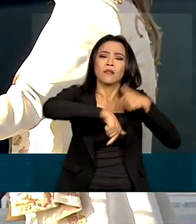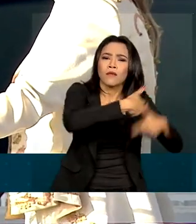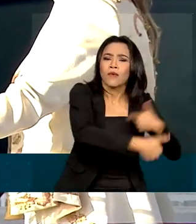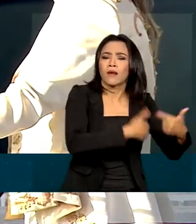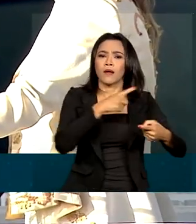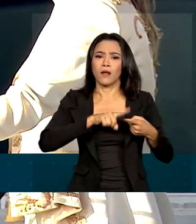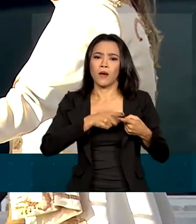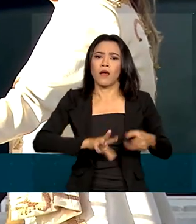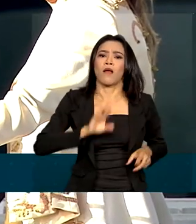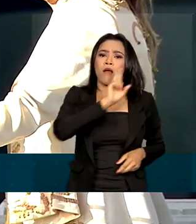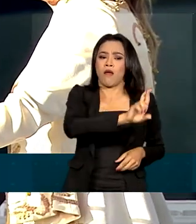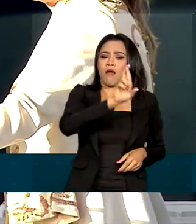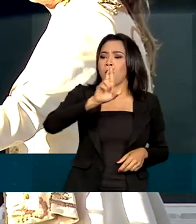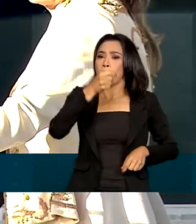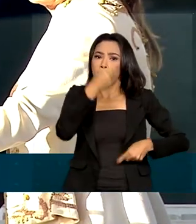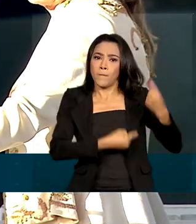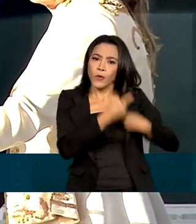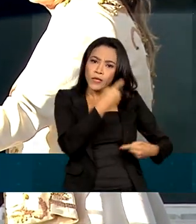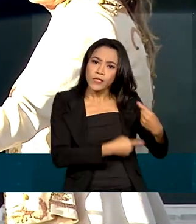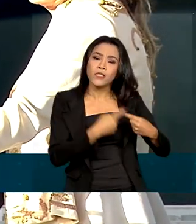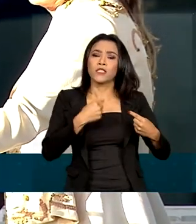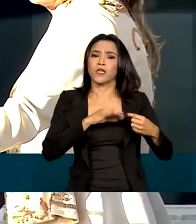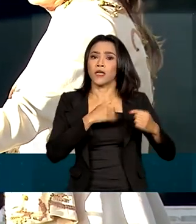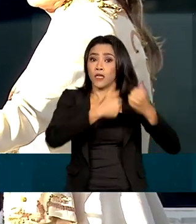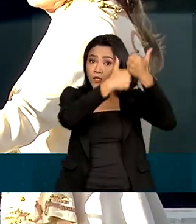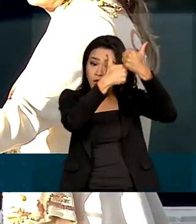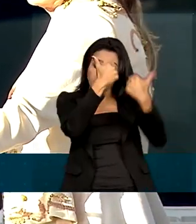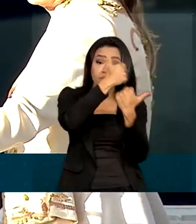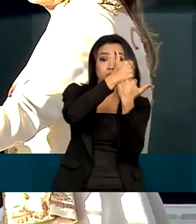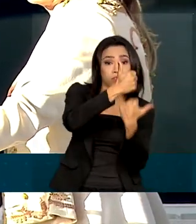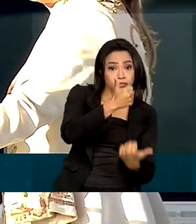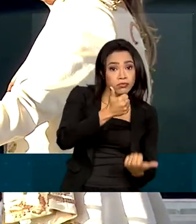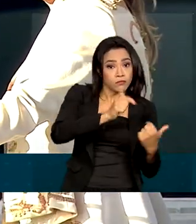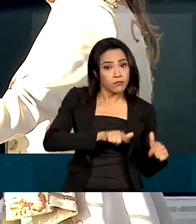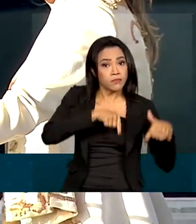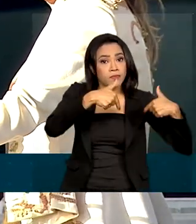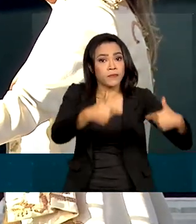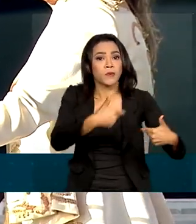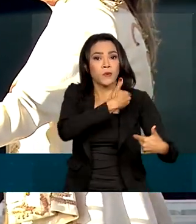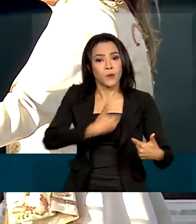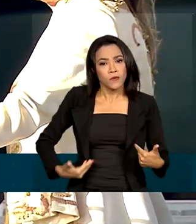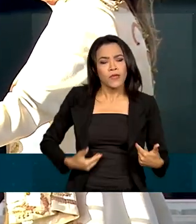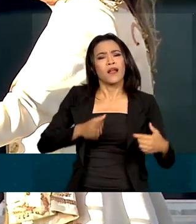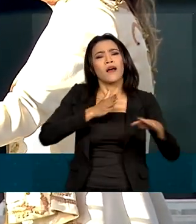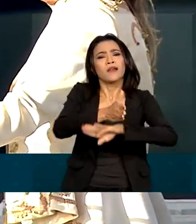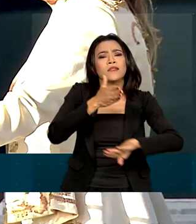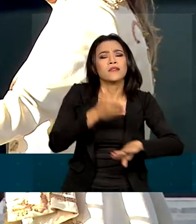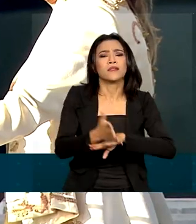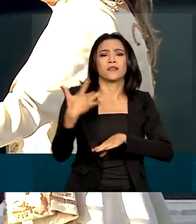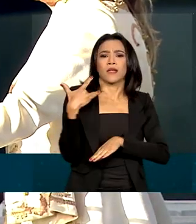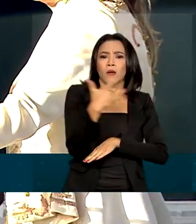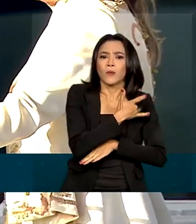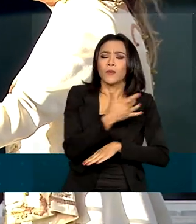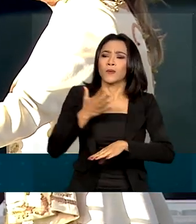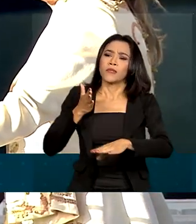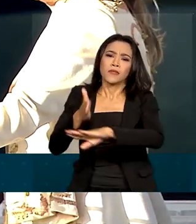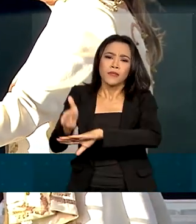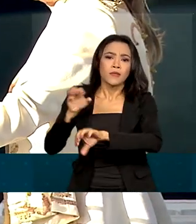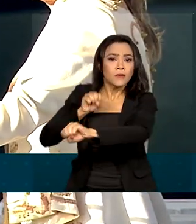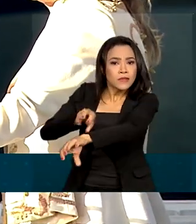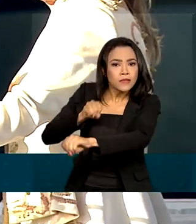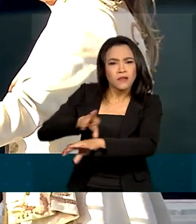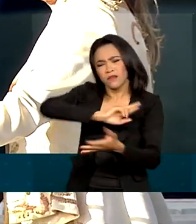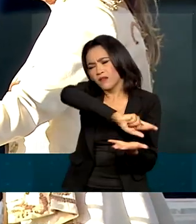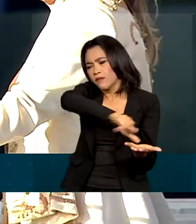representação política, nas carreiras do Estado, desigualdade no acesso à saúde, à educação e